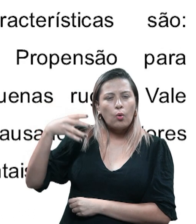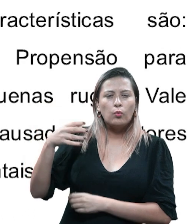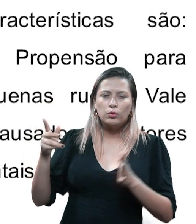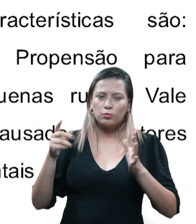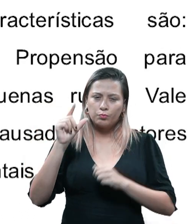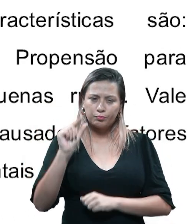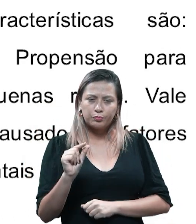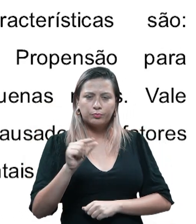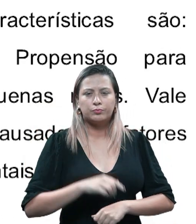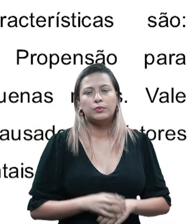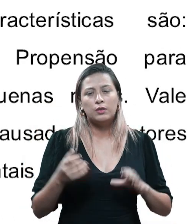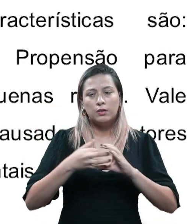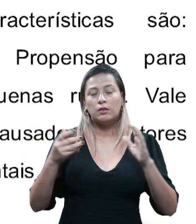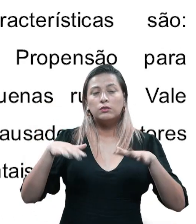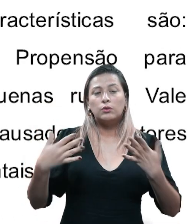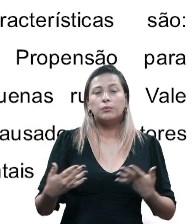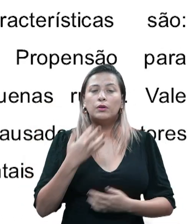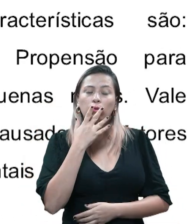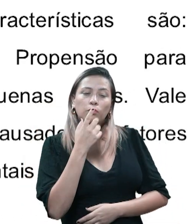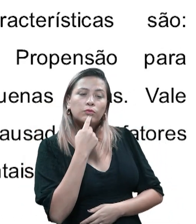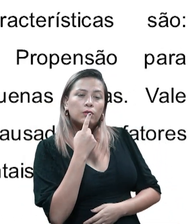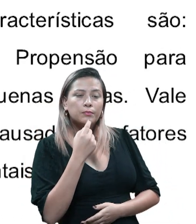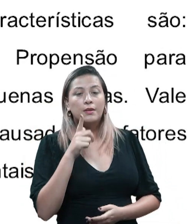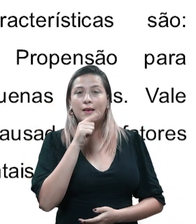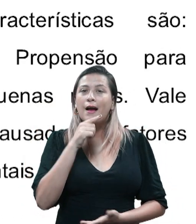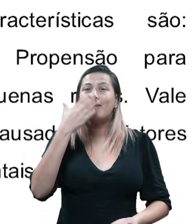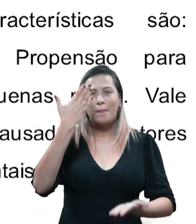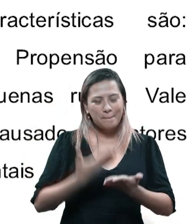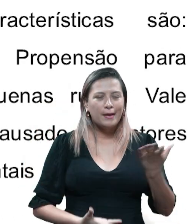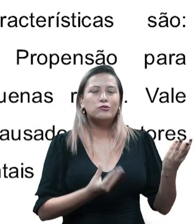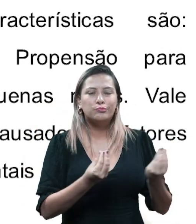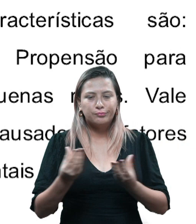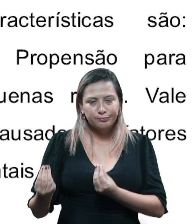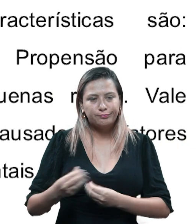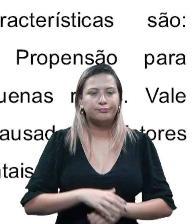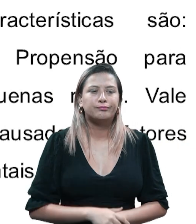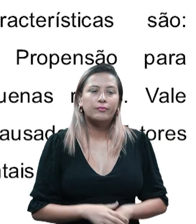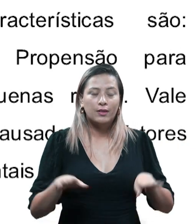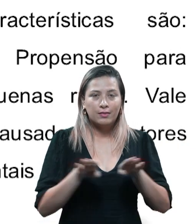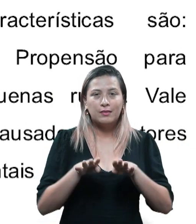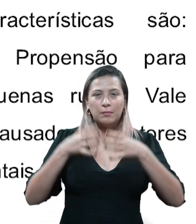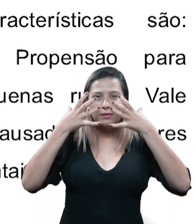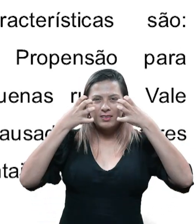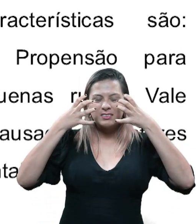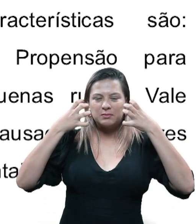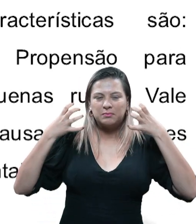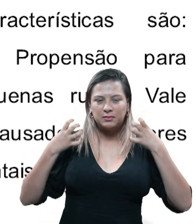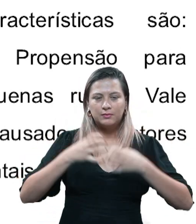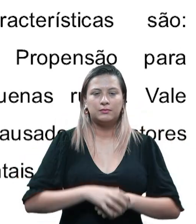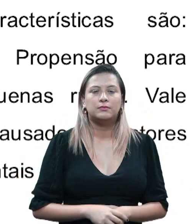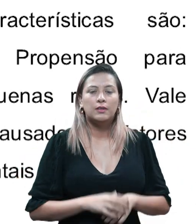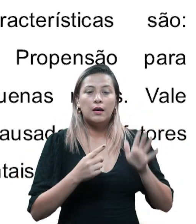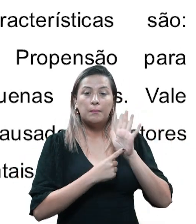principais características são vermelhidão, perda de água em excesso, propensão para descamação, aparecimento